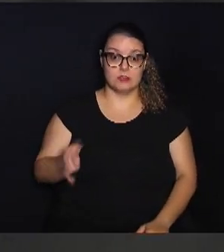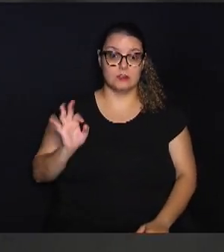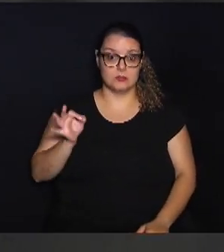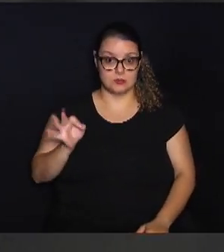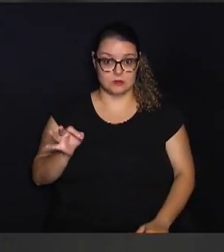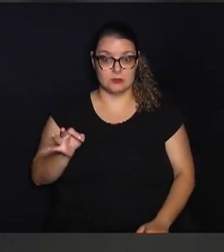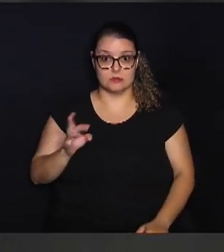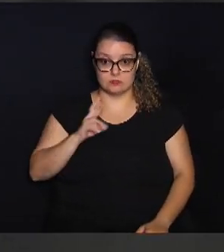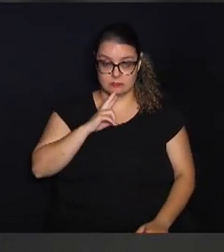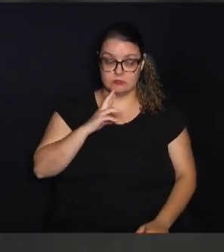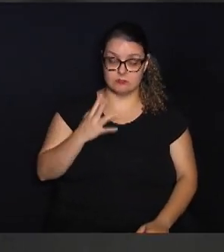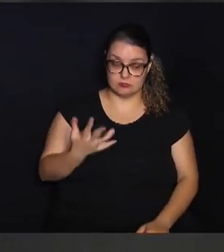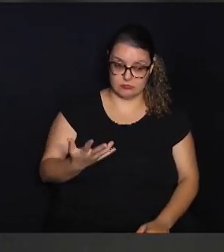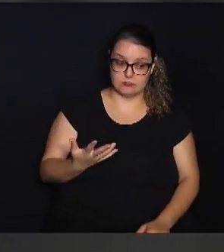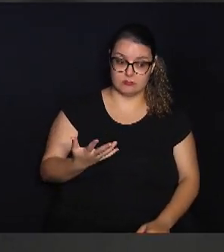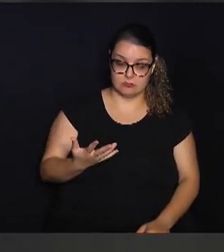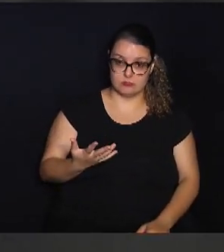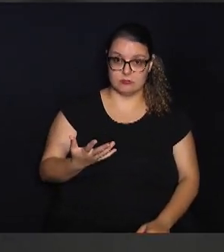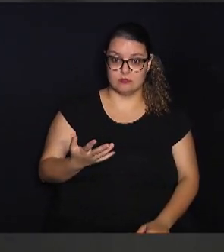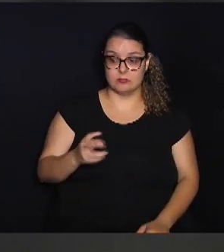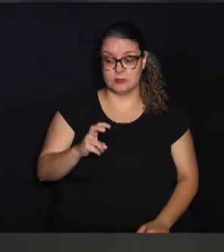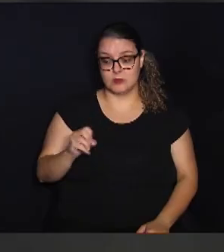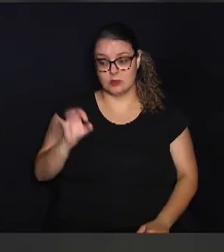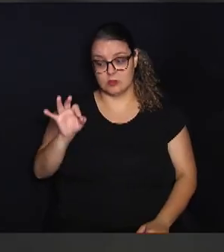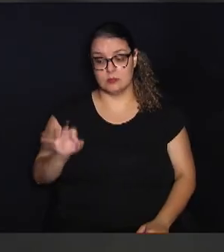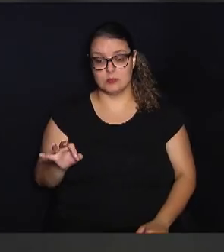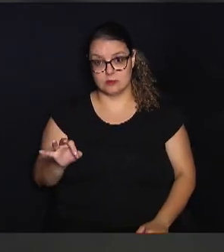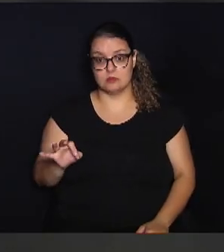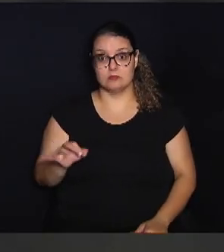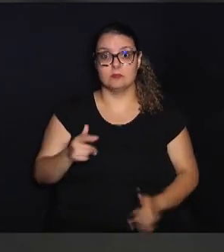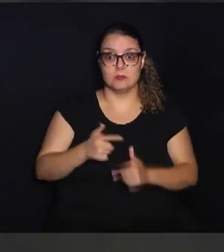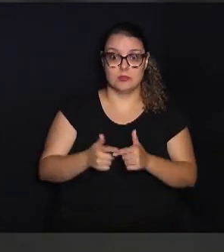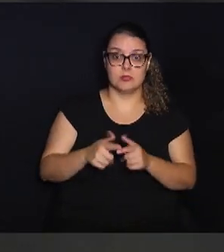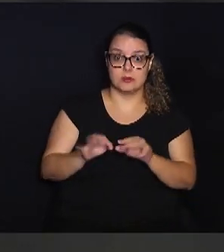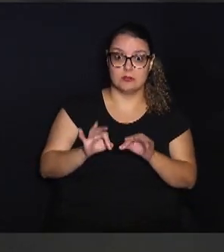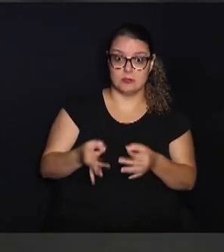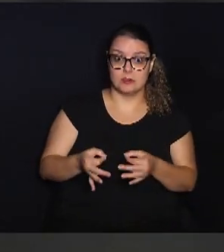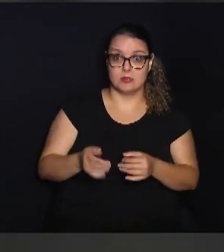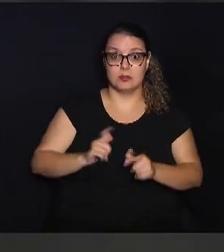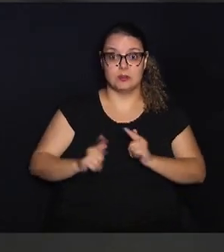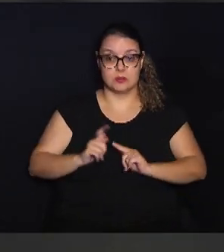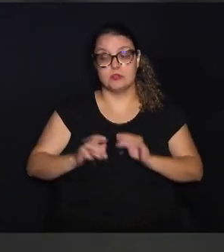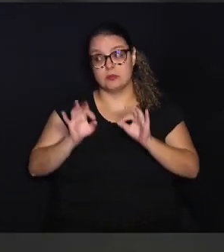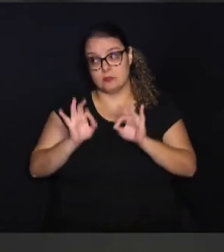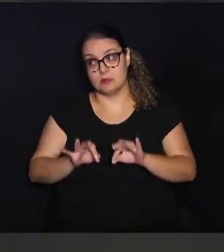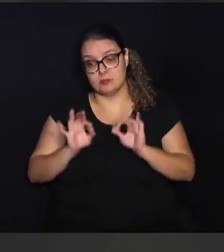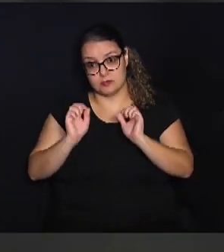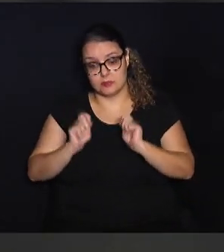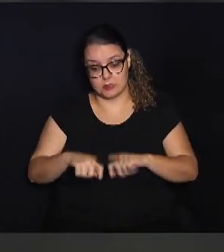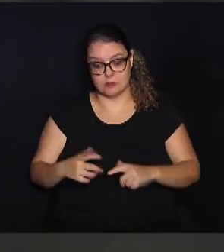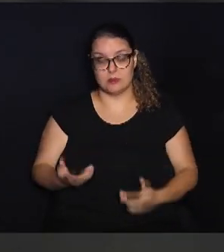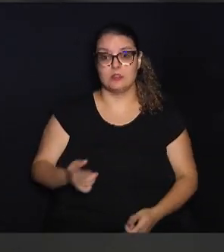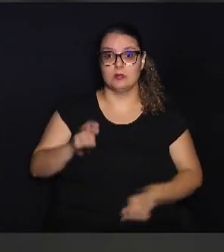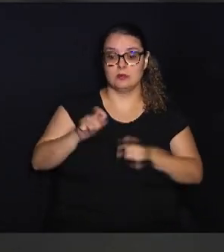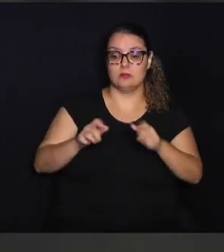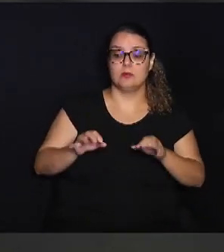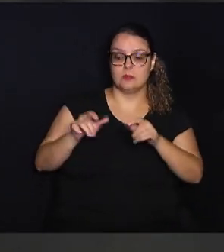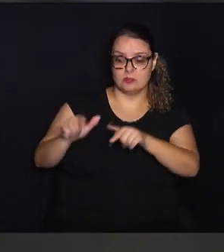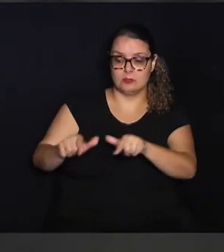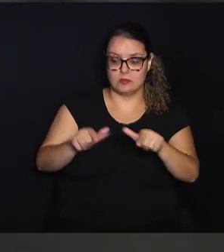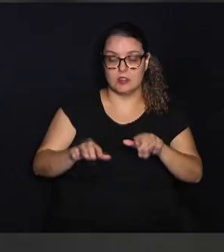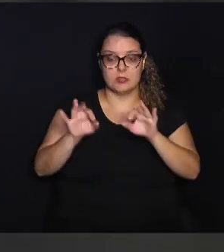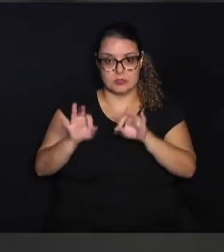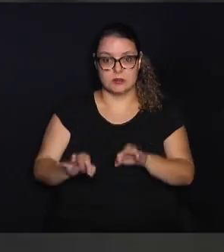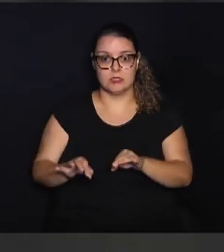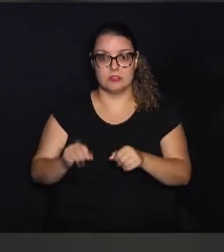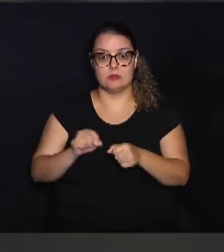gente resolveria 50% do problema, simplesmente fazendo gestão eficiente. Então, colocando pessoas no lugar certo, fazendo